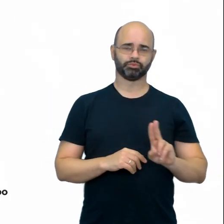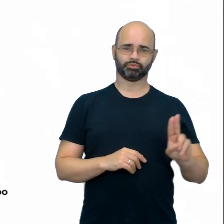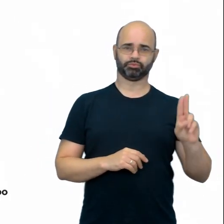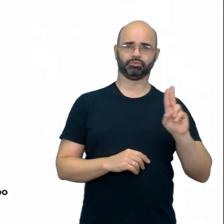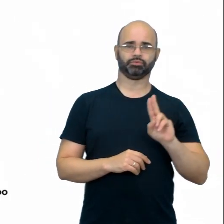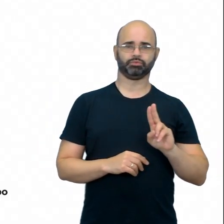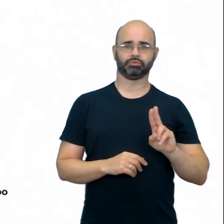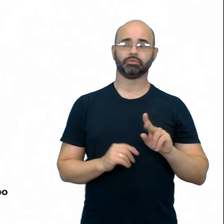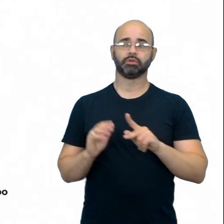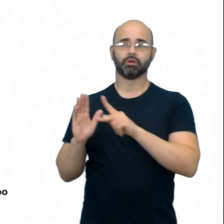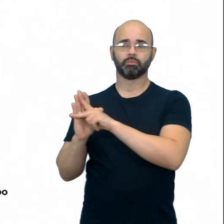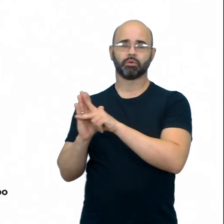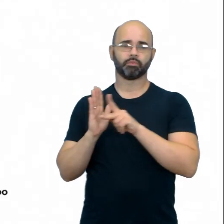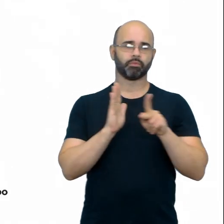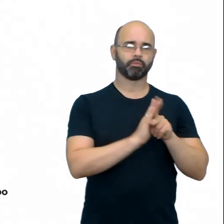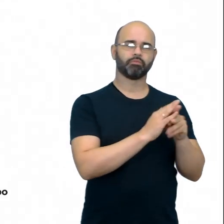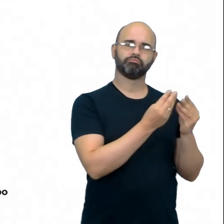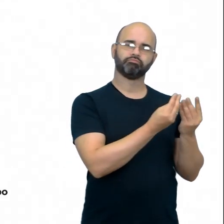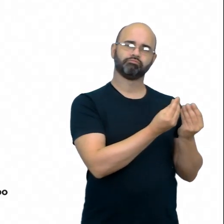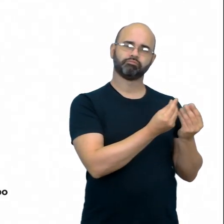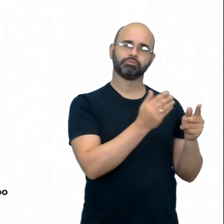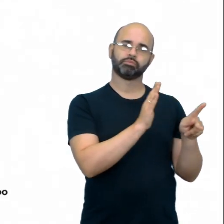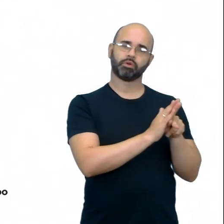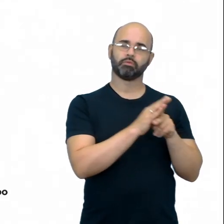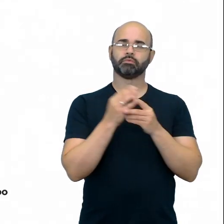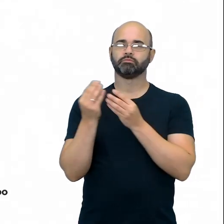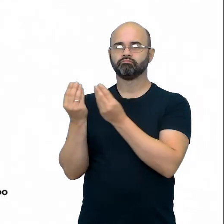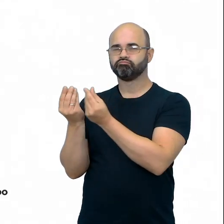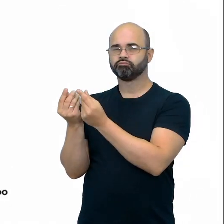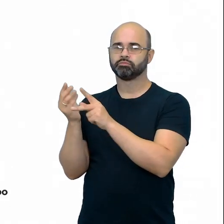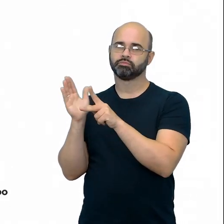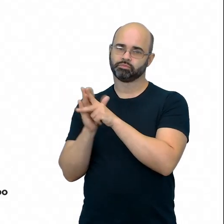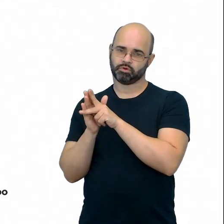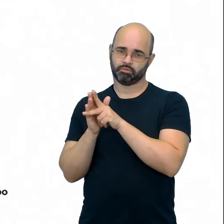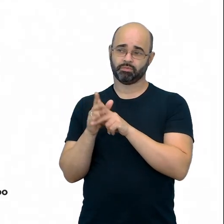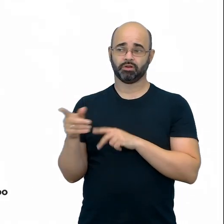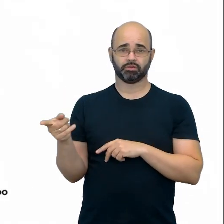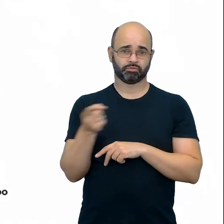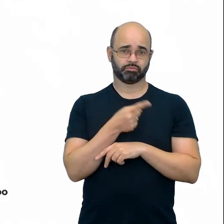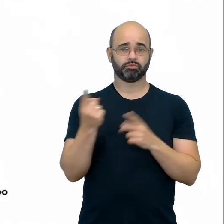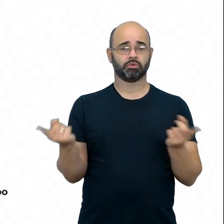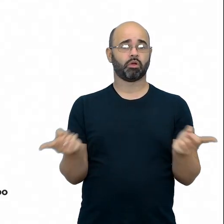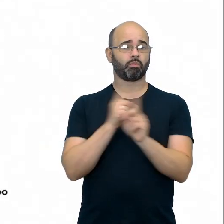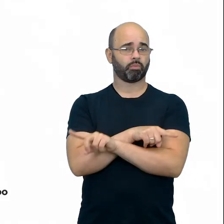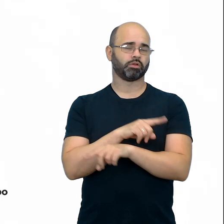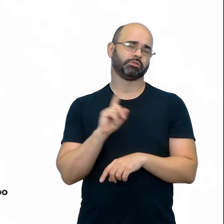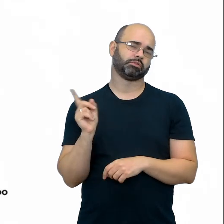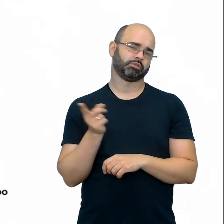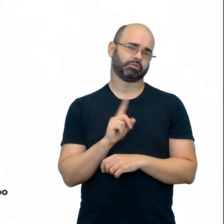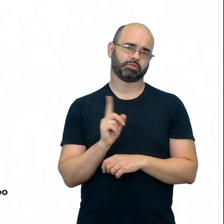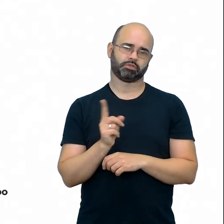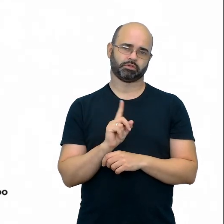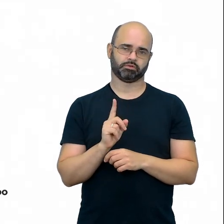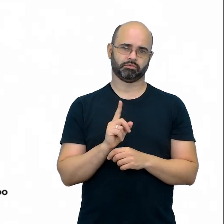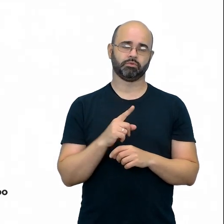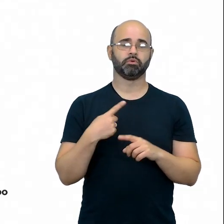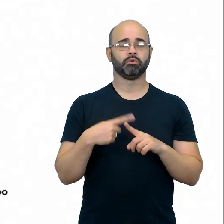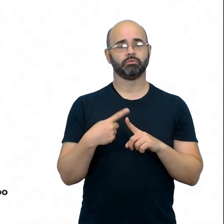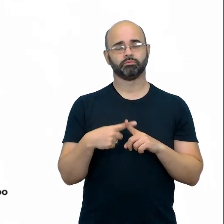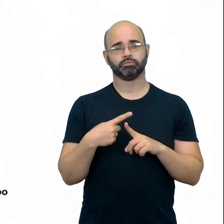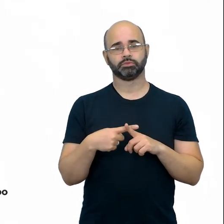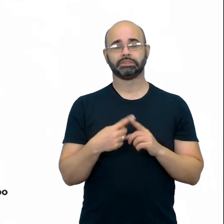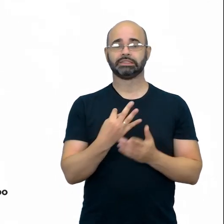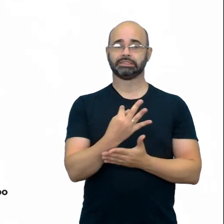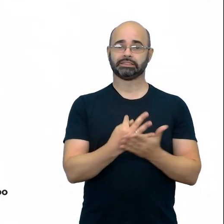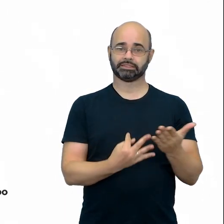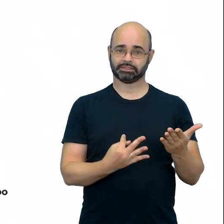características próprias, mas não necessariamente elas são opostas, pois elas permitem a construção de